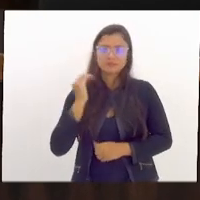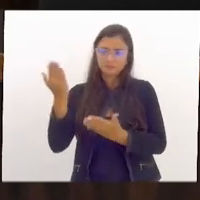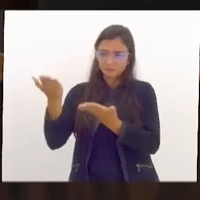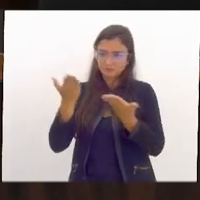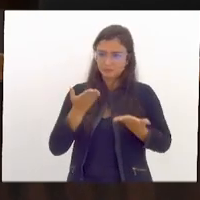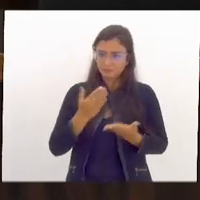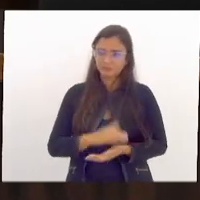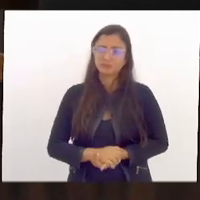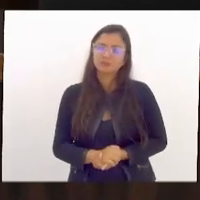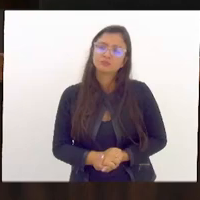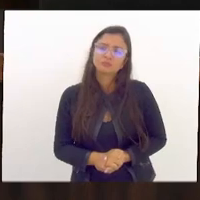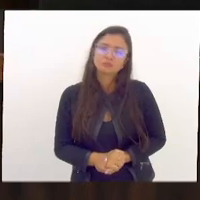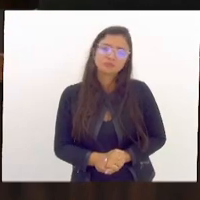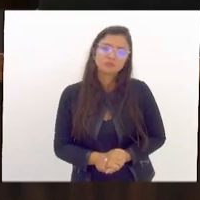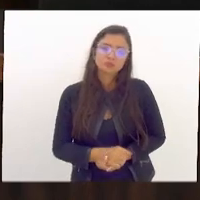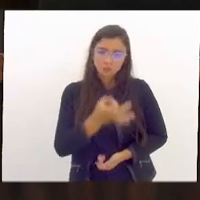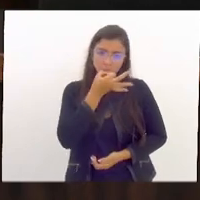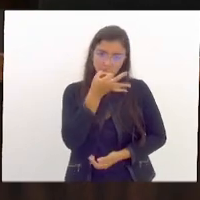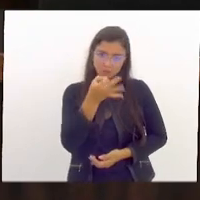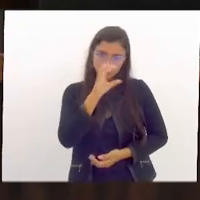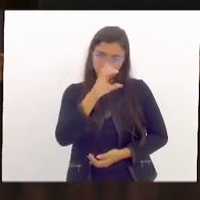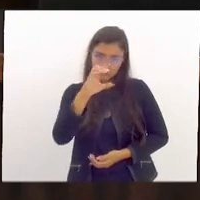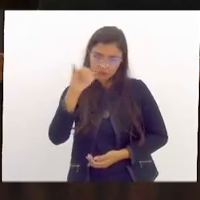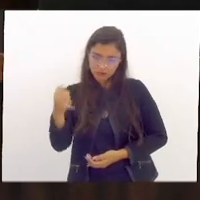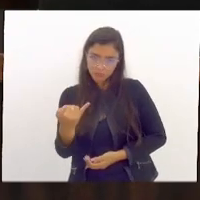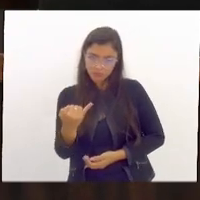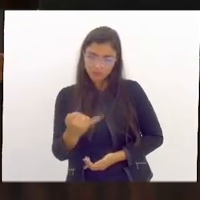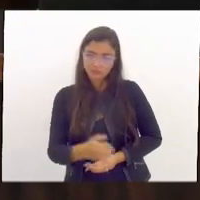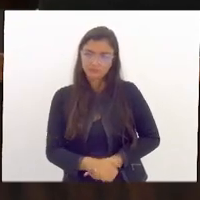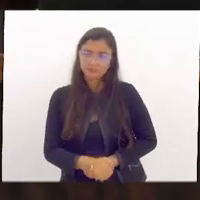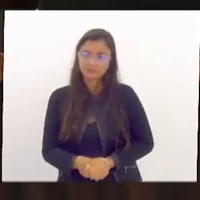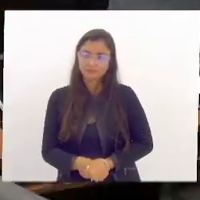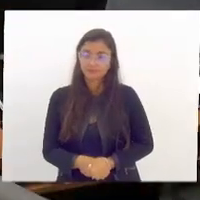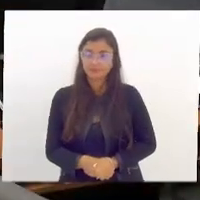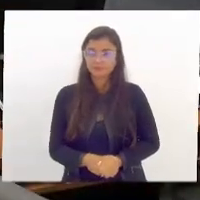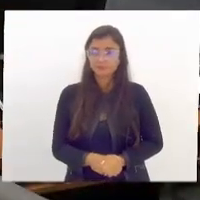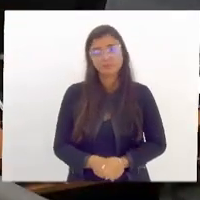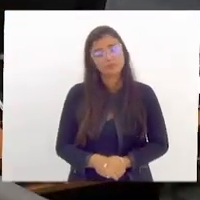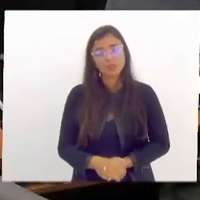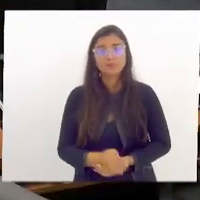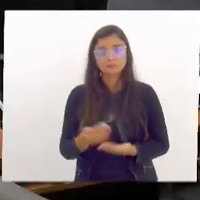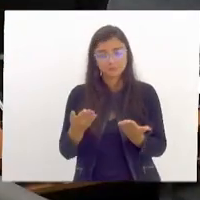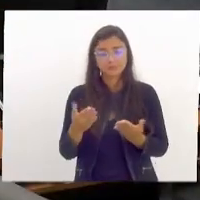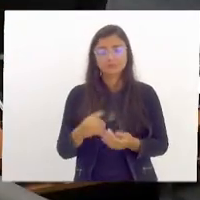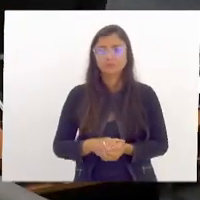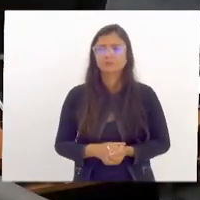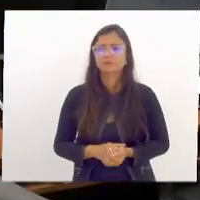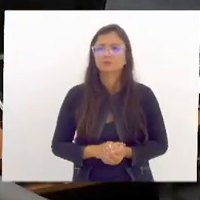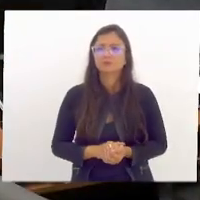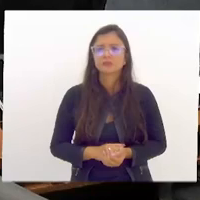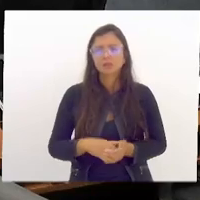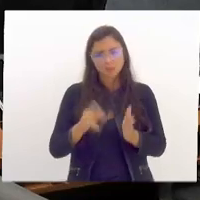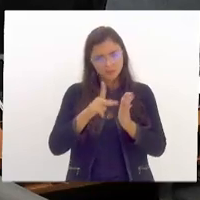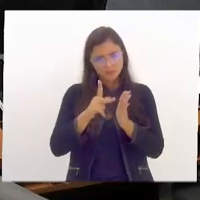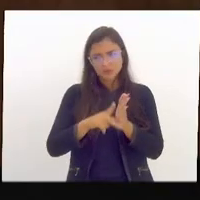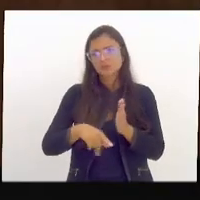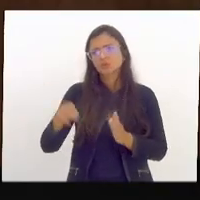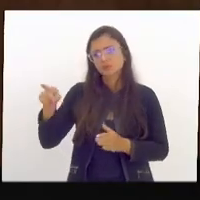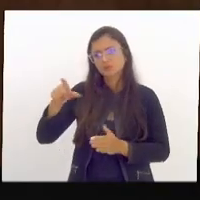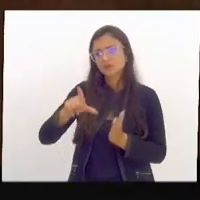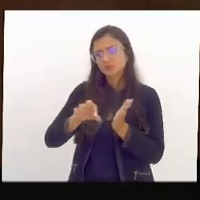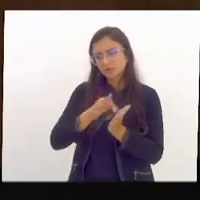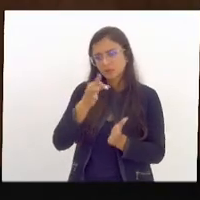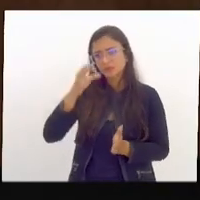solicita aí a presença para dar o parecer pela Comissão de Constituição e Justiça. Deputada Tia Ju, projeto de autoria do deputado Luiz